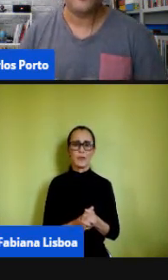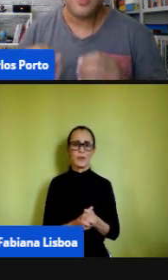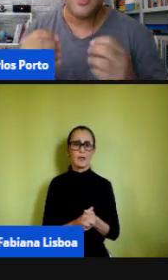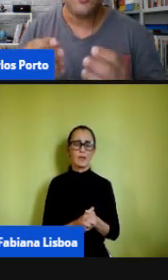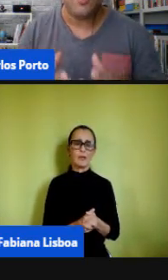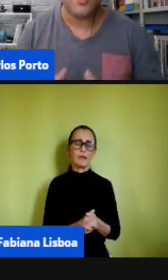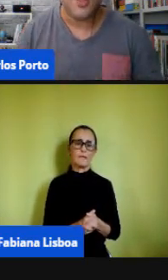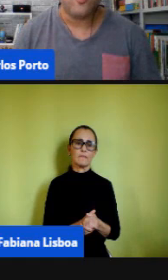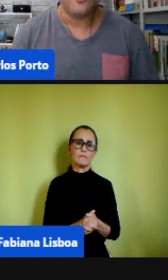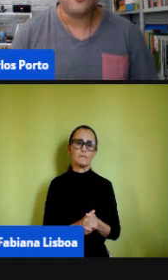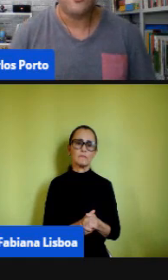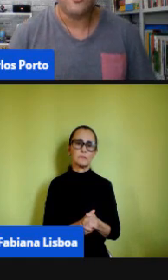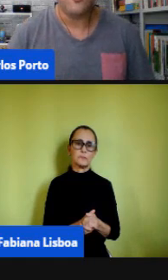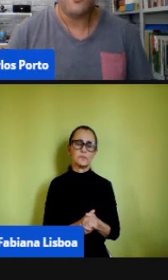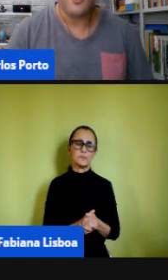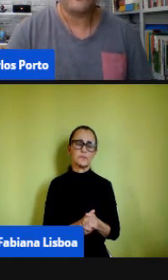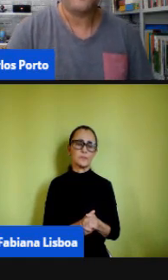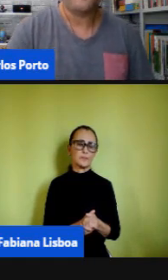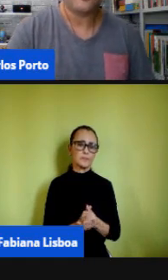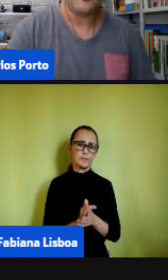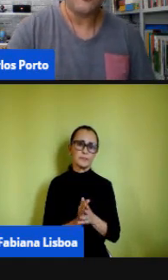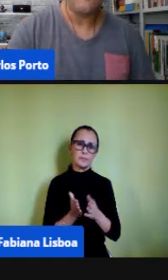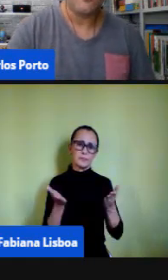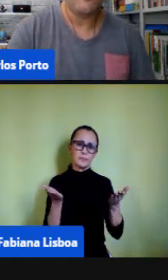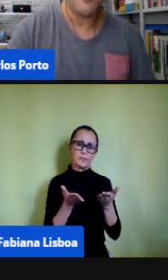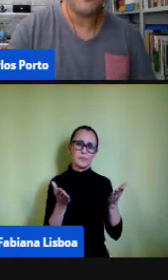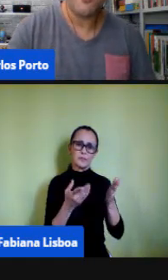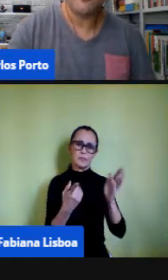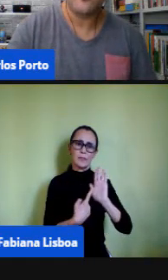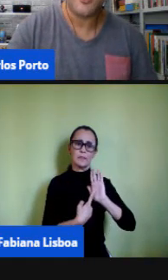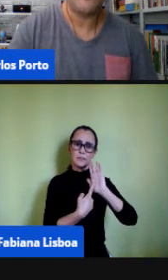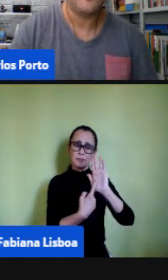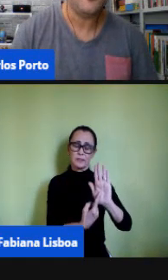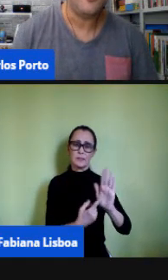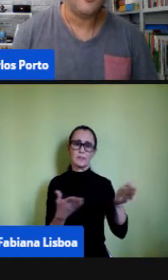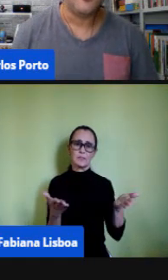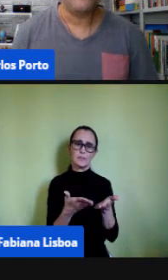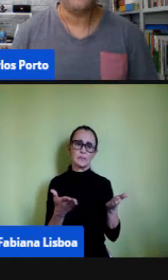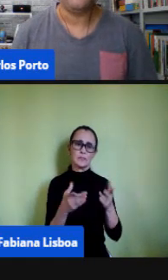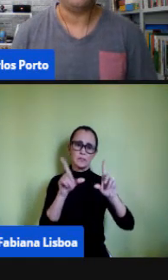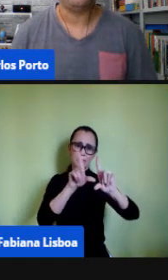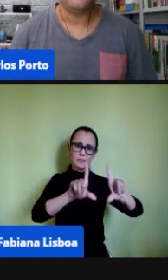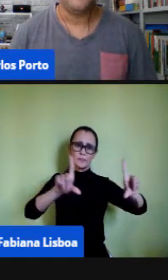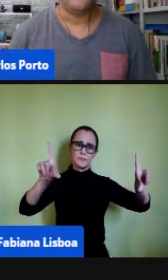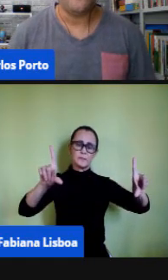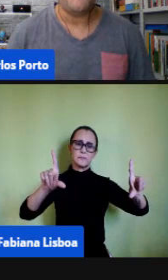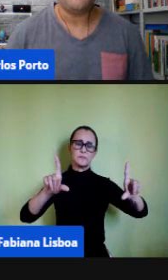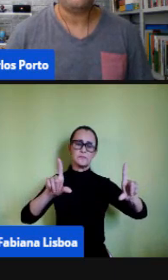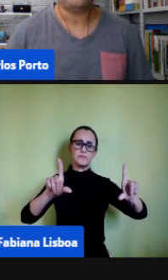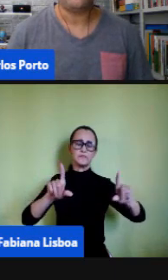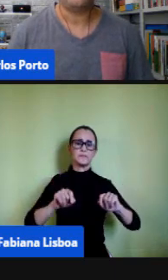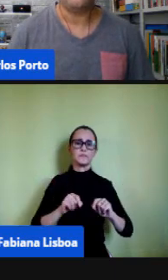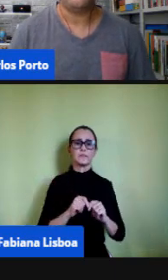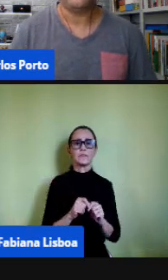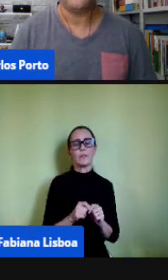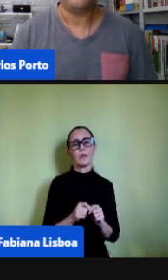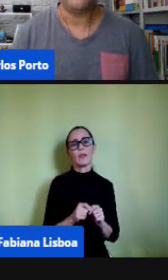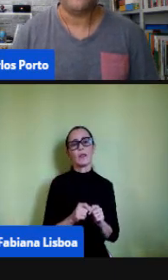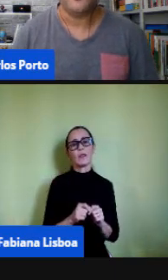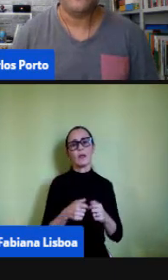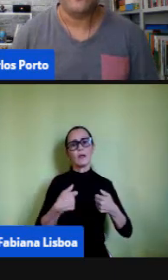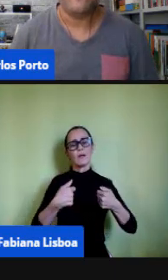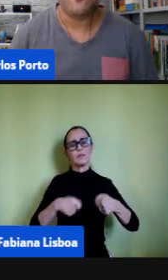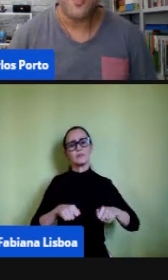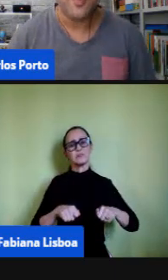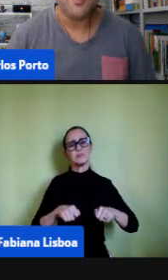no que eu gostaria de abordar com vocês nesse momento. Vou passar mais um slide aqui. Muito bem. Competências socioemocionais